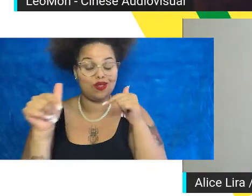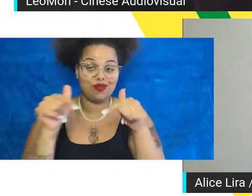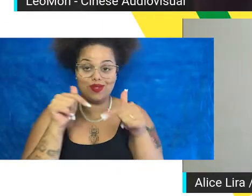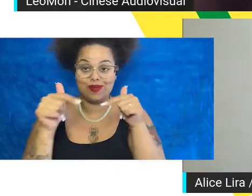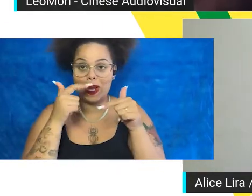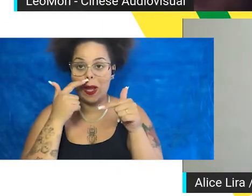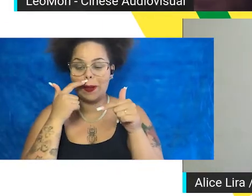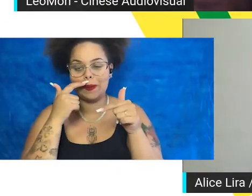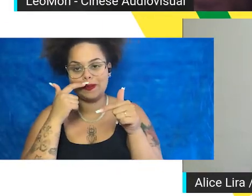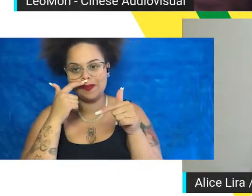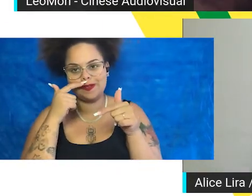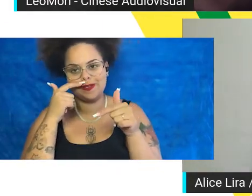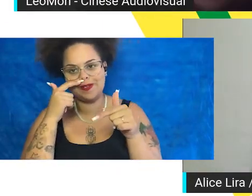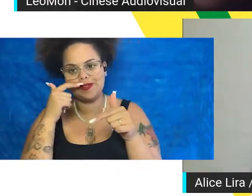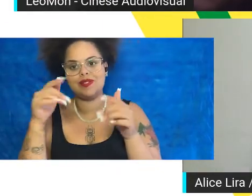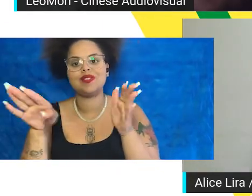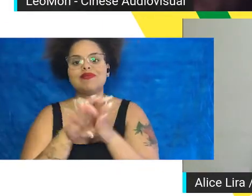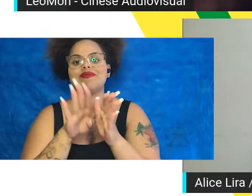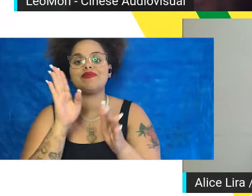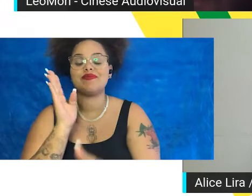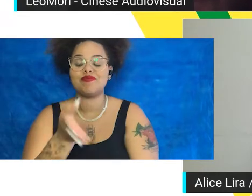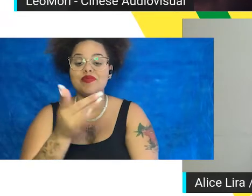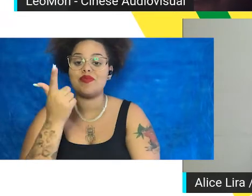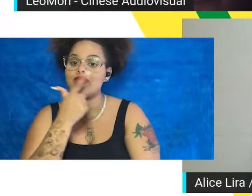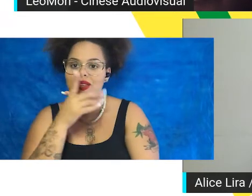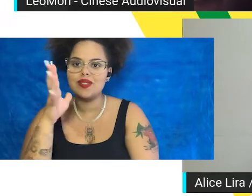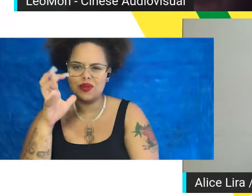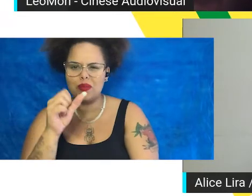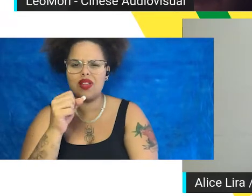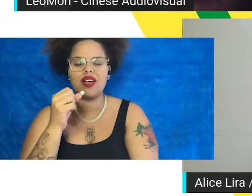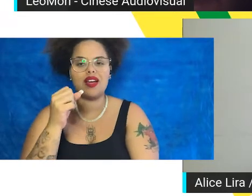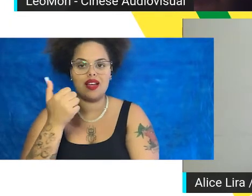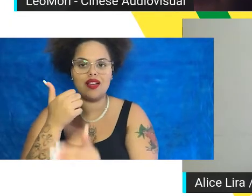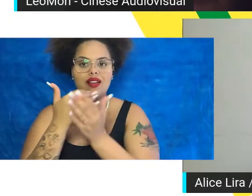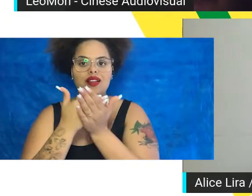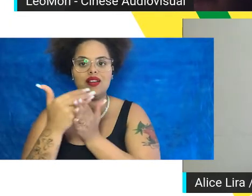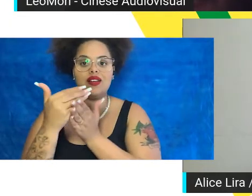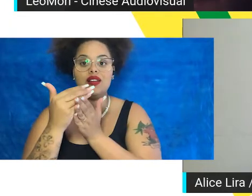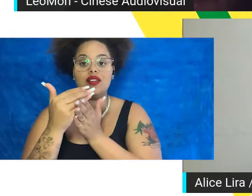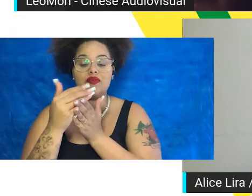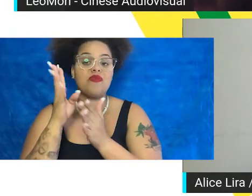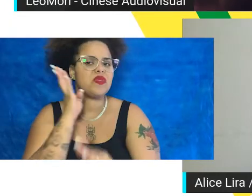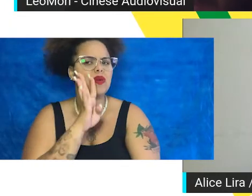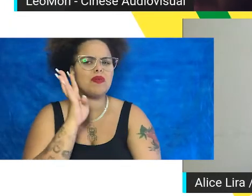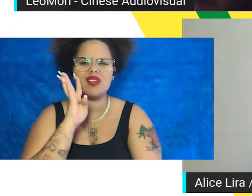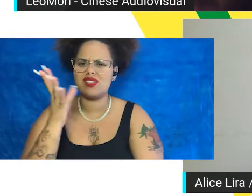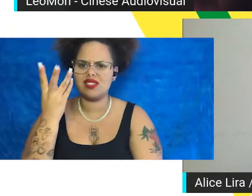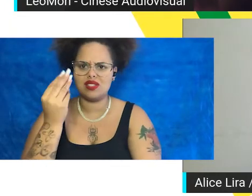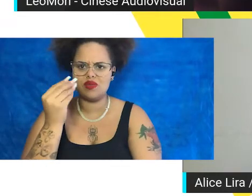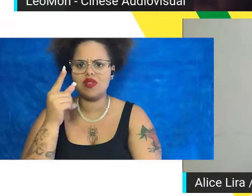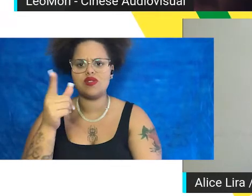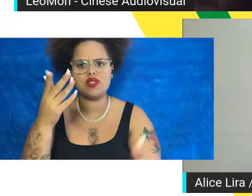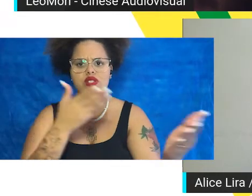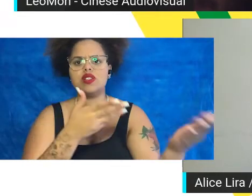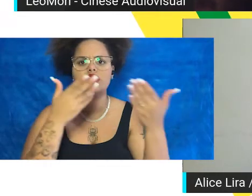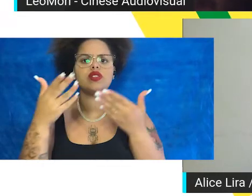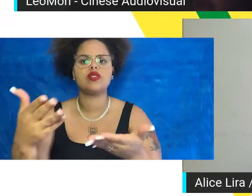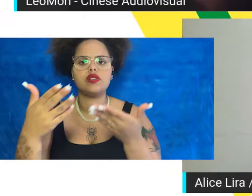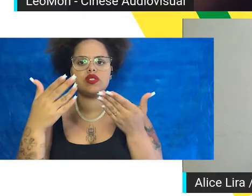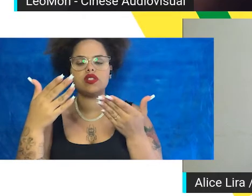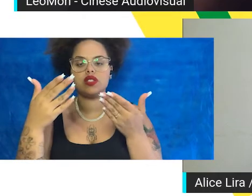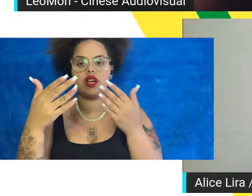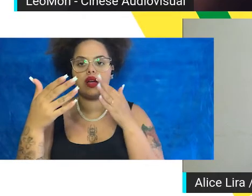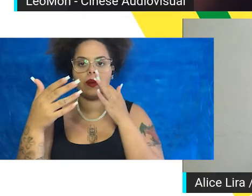ali. Cheguei já, mas consegui pegar o início aí. E massa demais o que você trouxe, assim, é